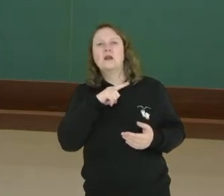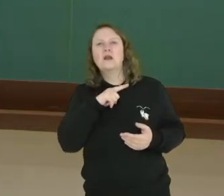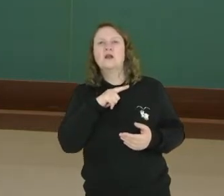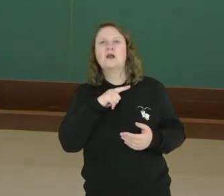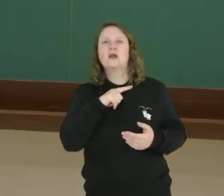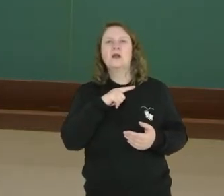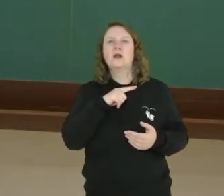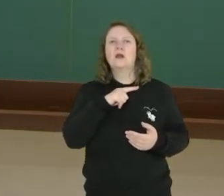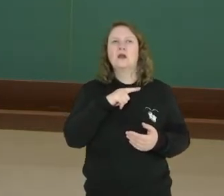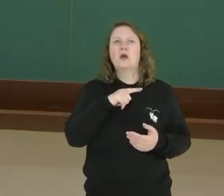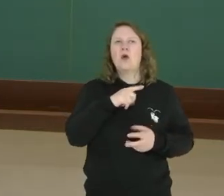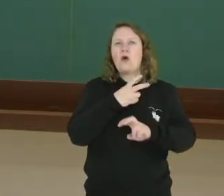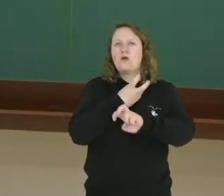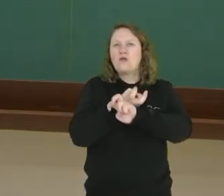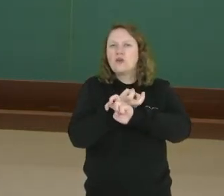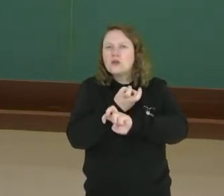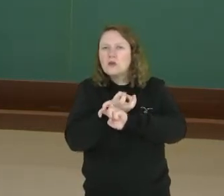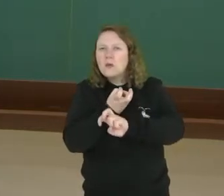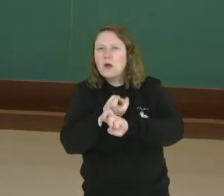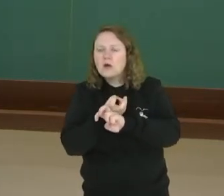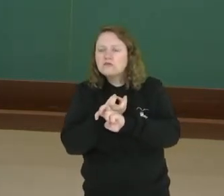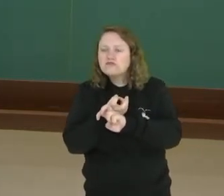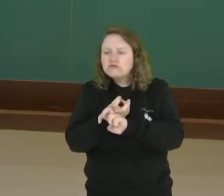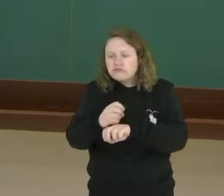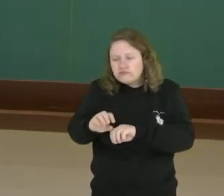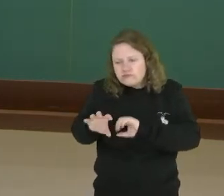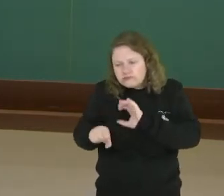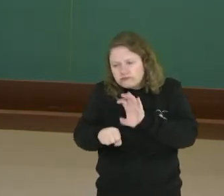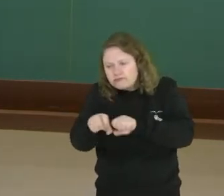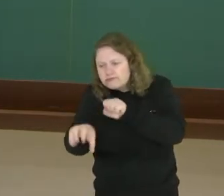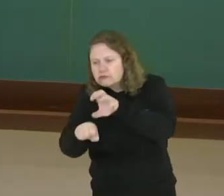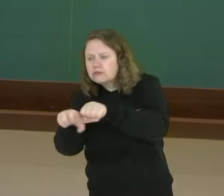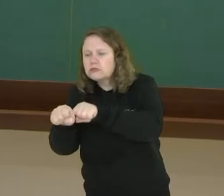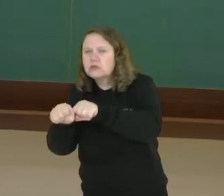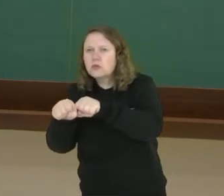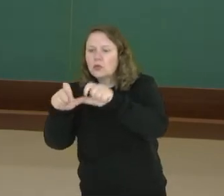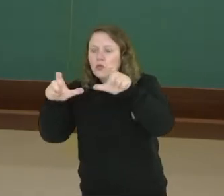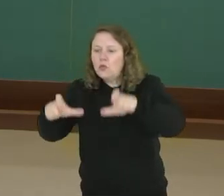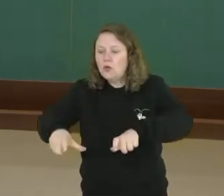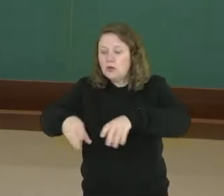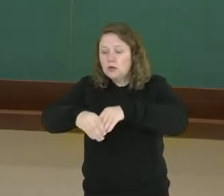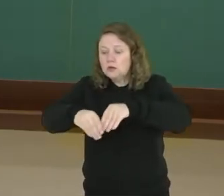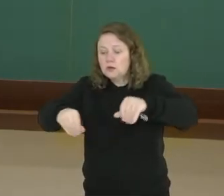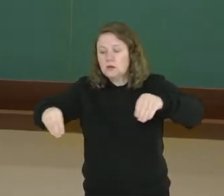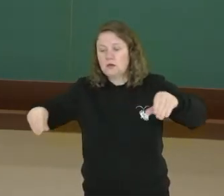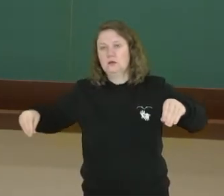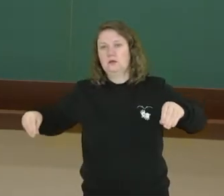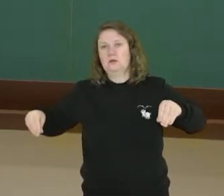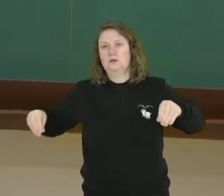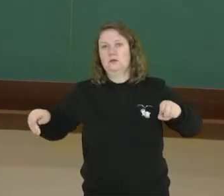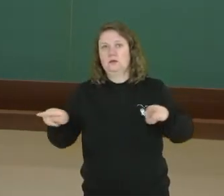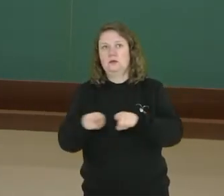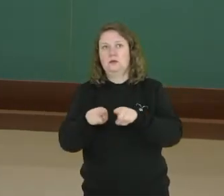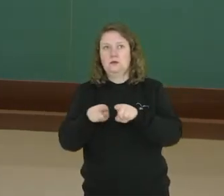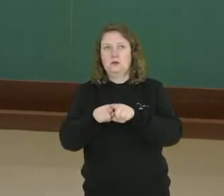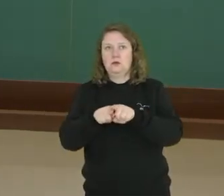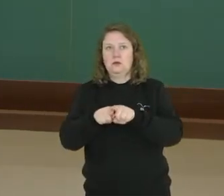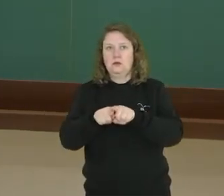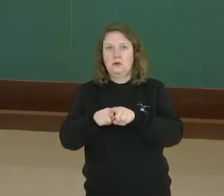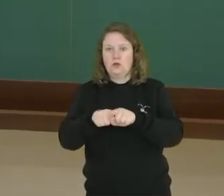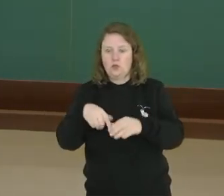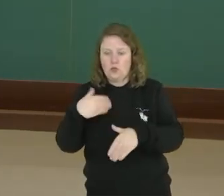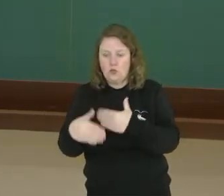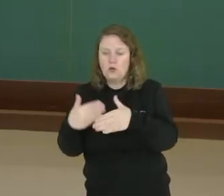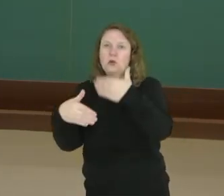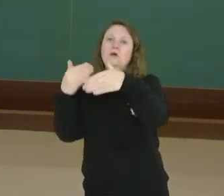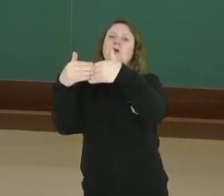a conquistarem o ambiente ali terrestre, né? E eles são evoluídos né, segundo